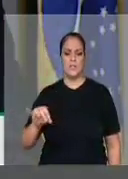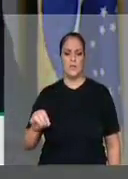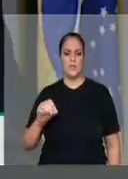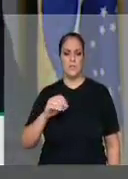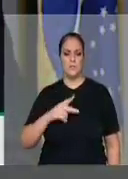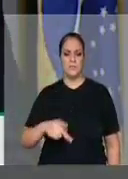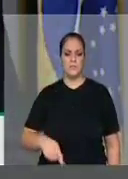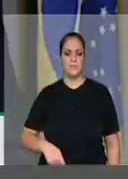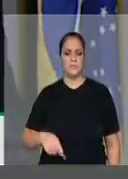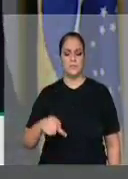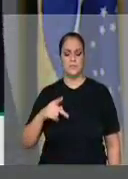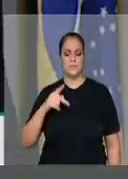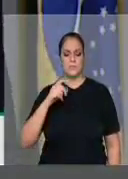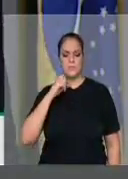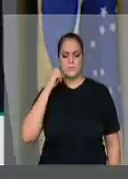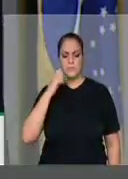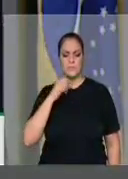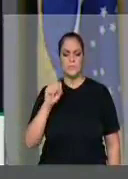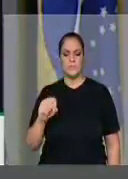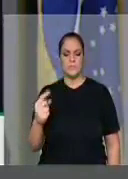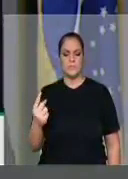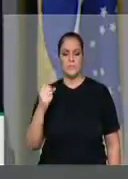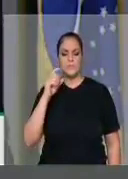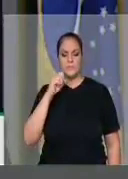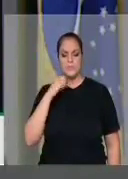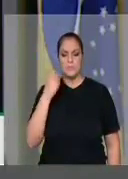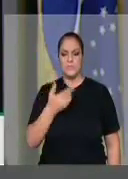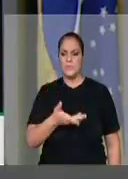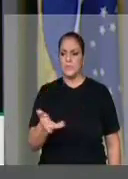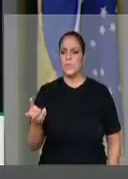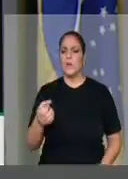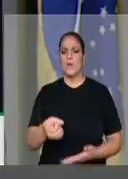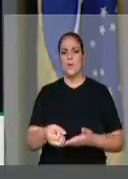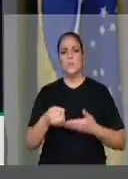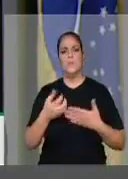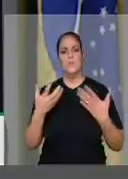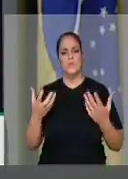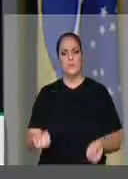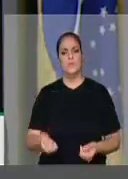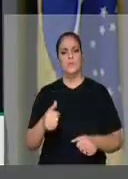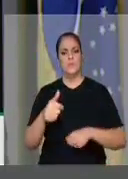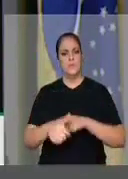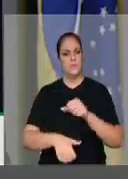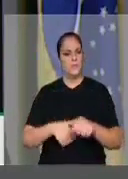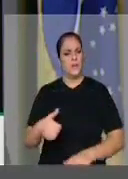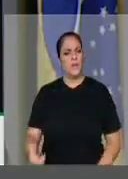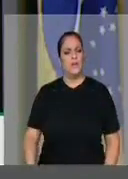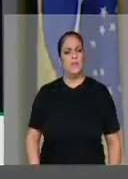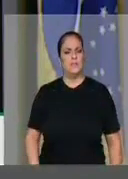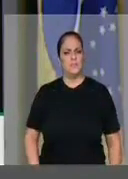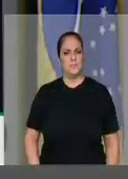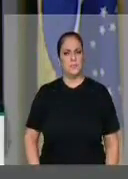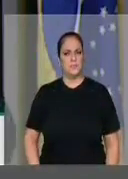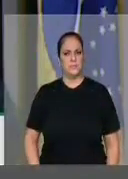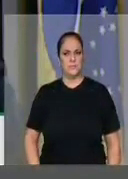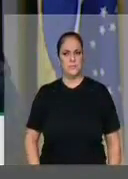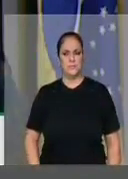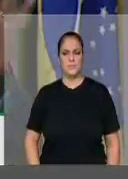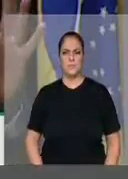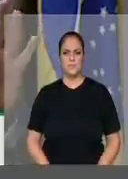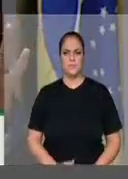do Senado, dos 81 senadores, com o apoio dos senhores, de fazer essa mudança. Eu